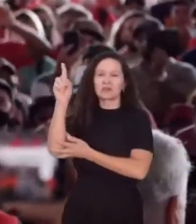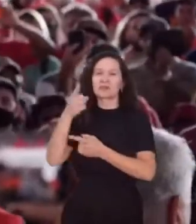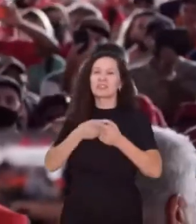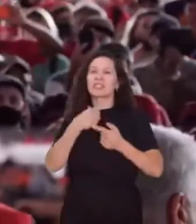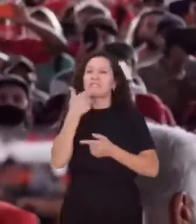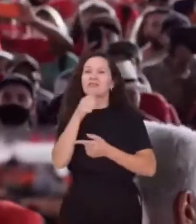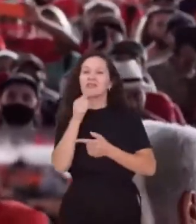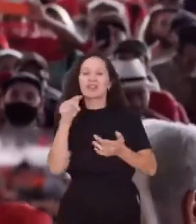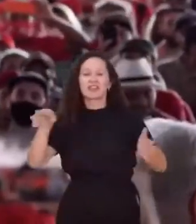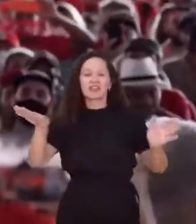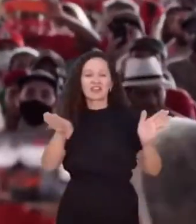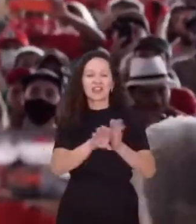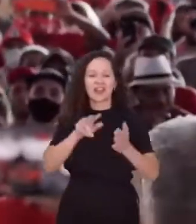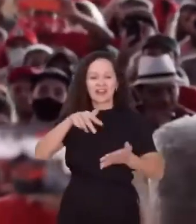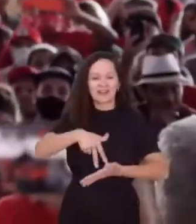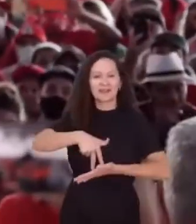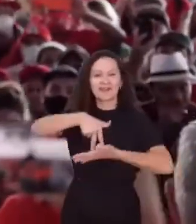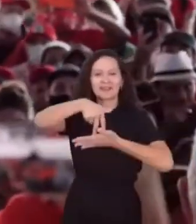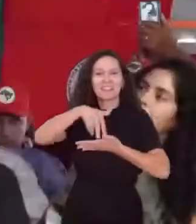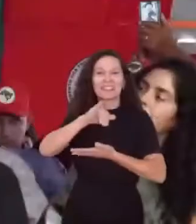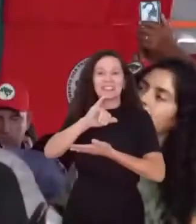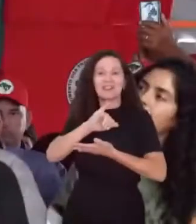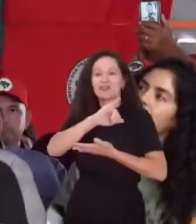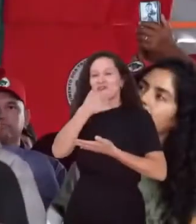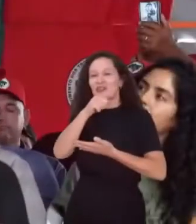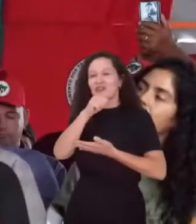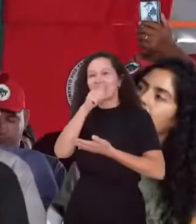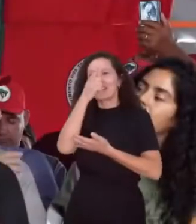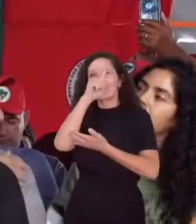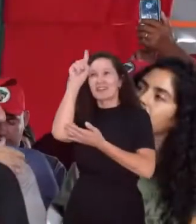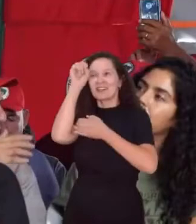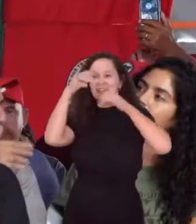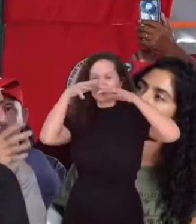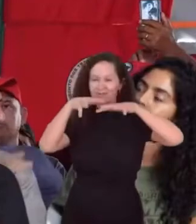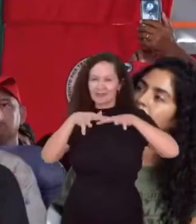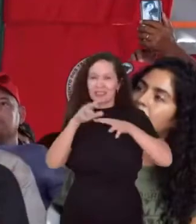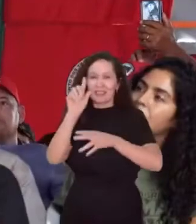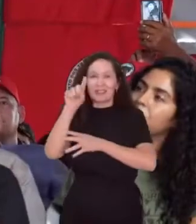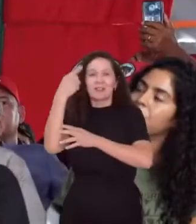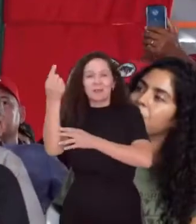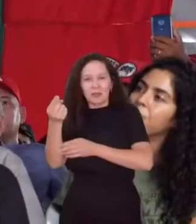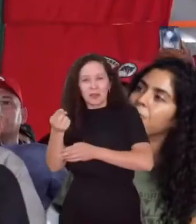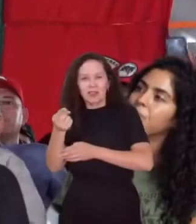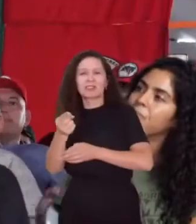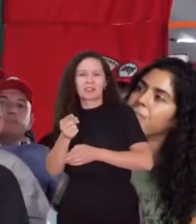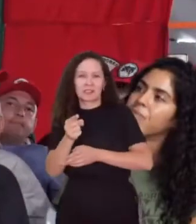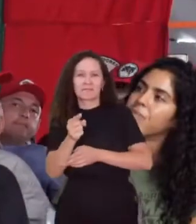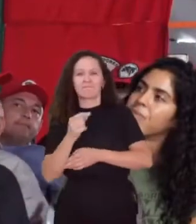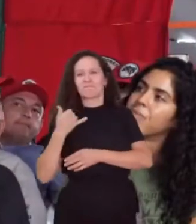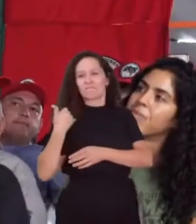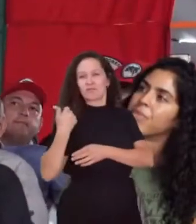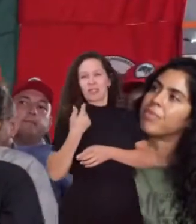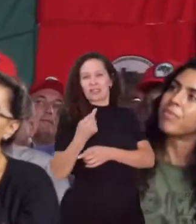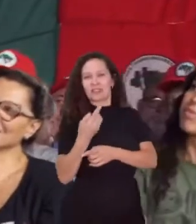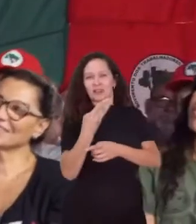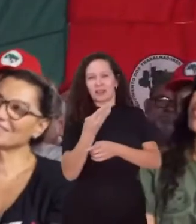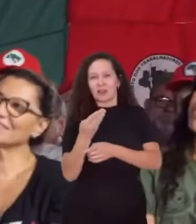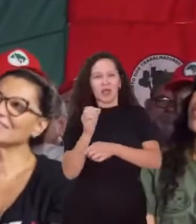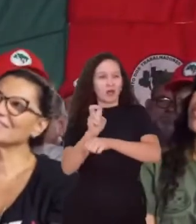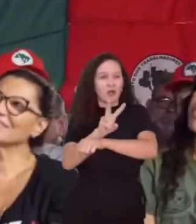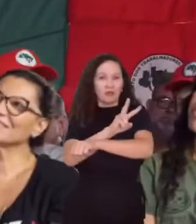se não fosse Deus. E depois de ficar viúvo aos 74 anos, quando eu já